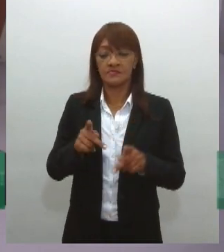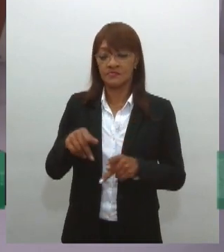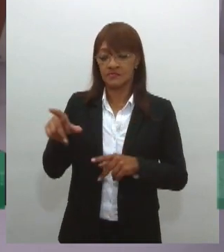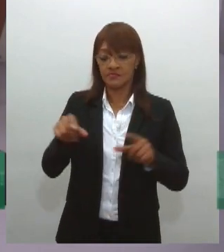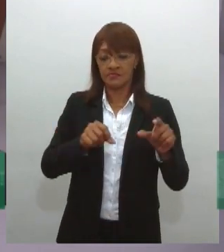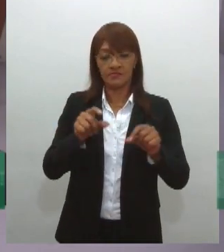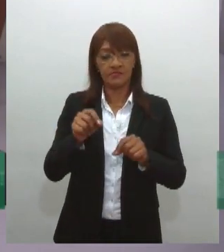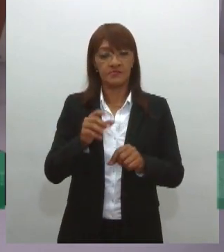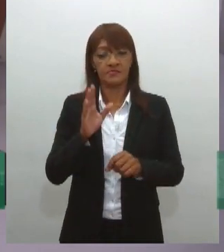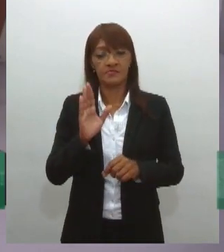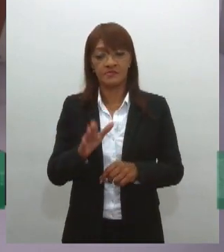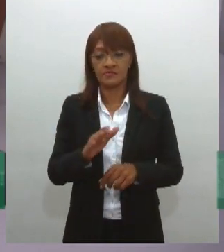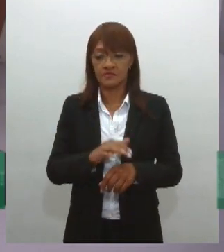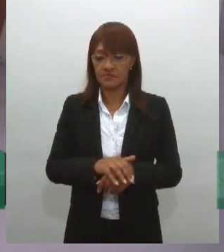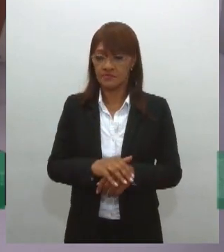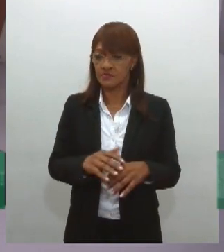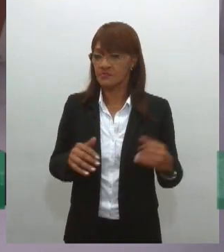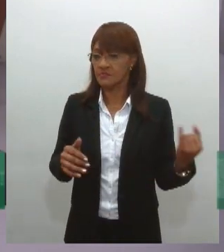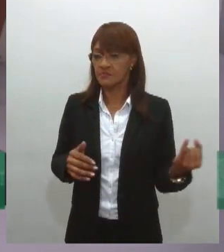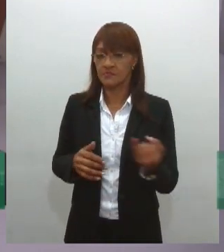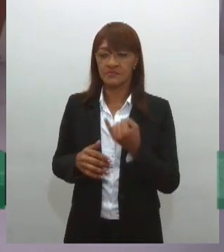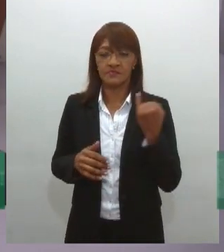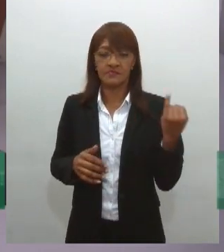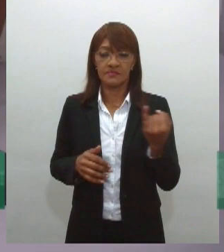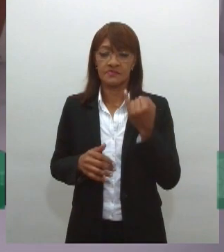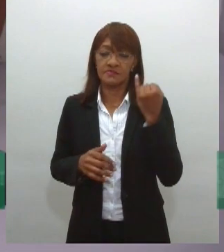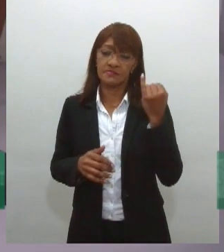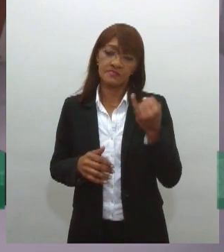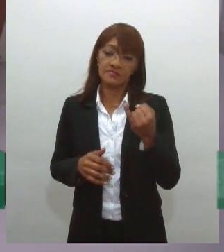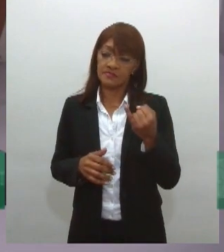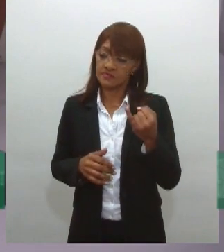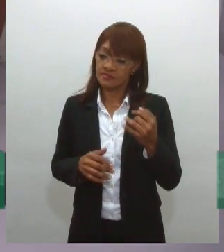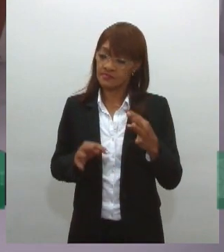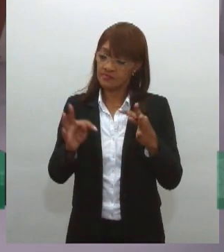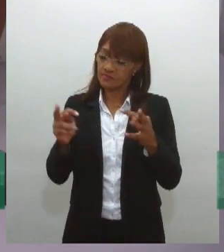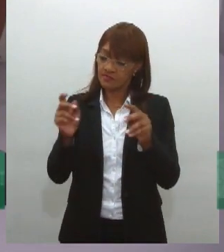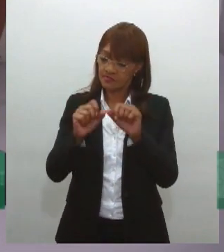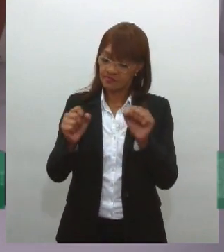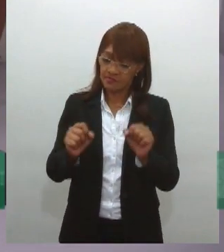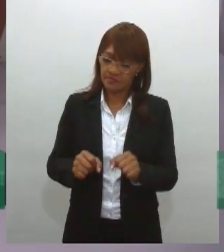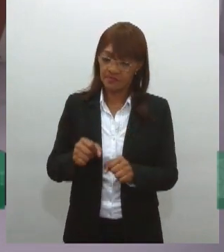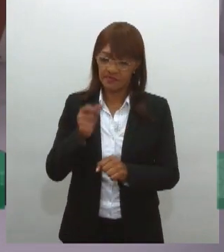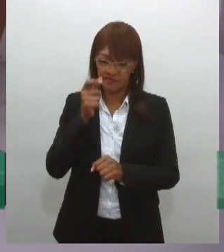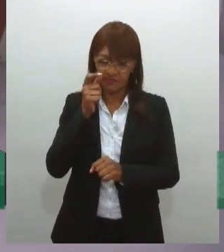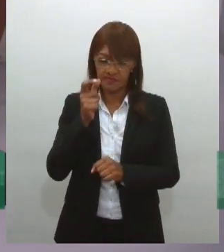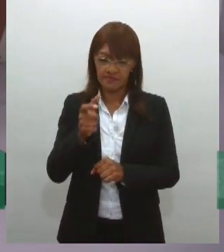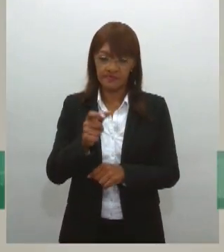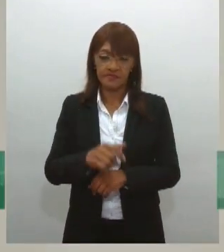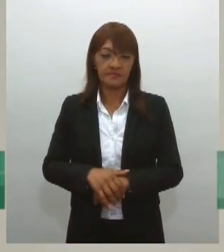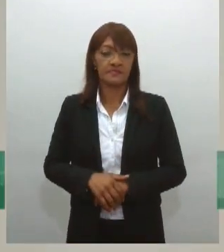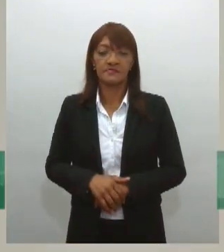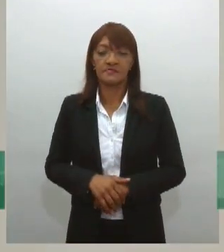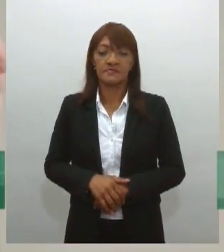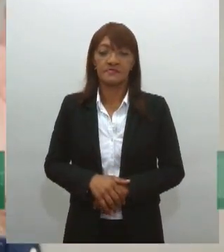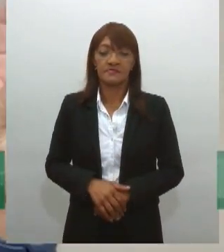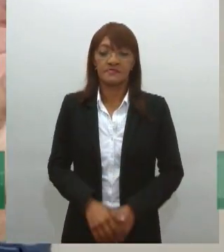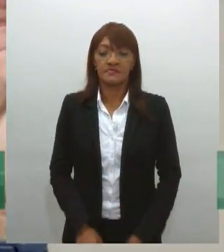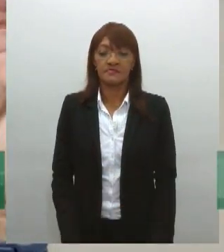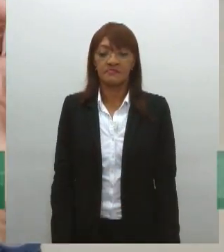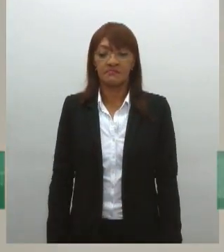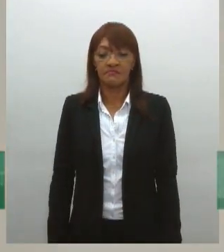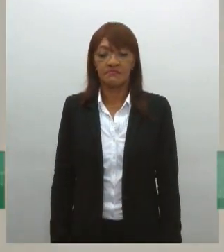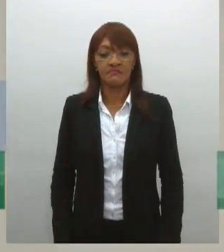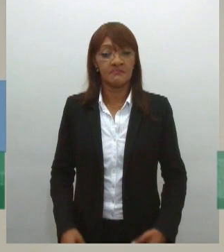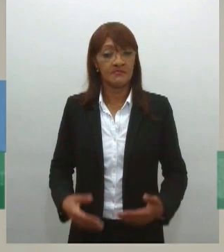ponto importantíssimo, né, em todo esse sistema. Vamos dar uma olhadinha na fala do senador Humberto Costa. No Sistema Nacional